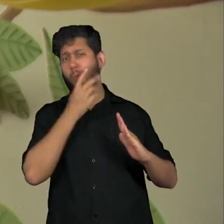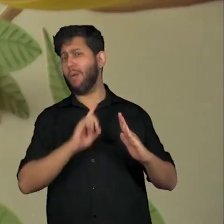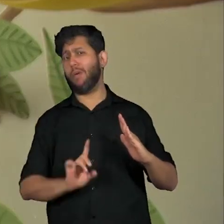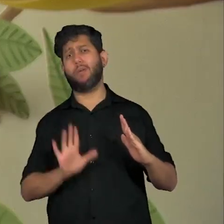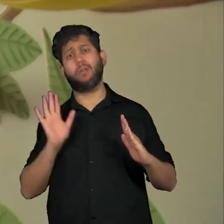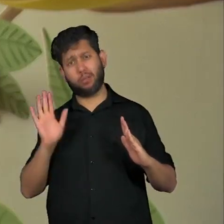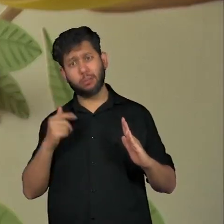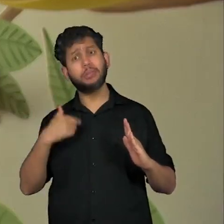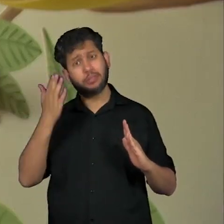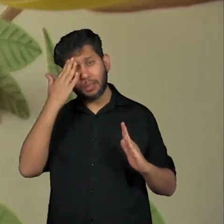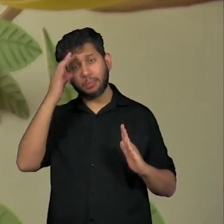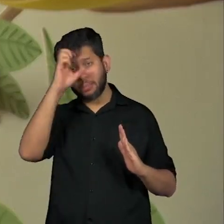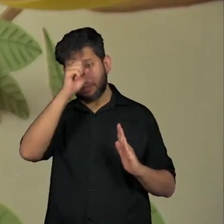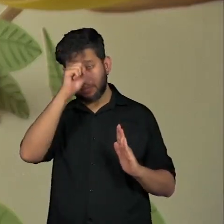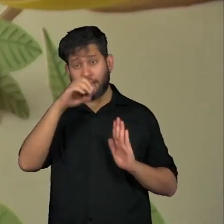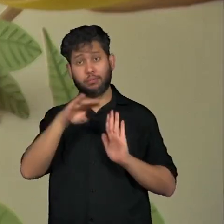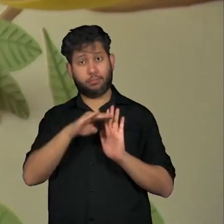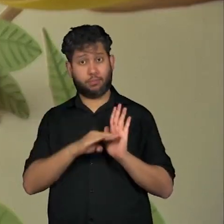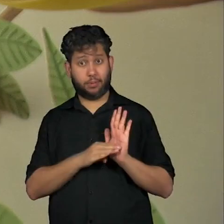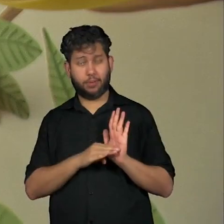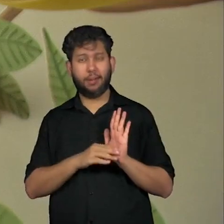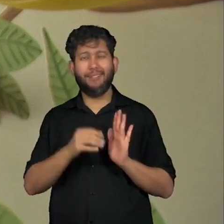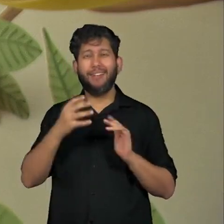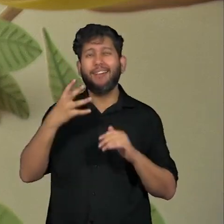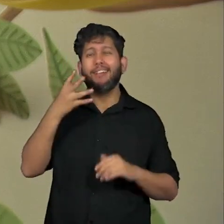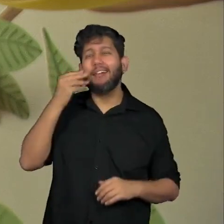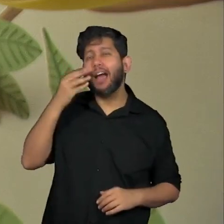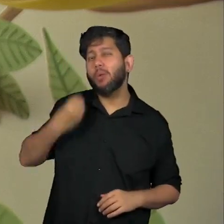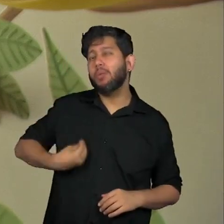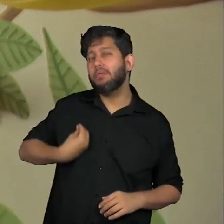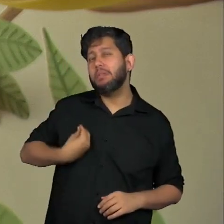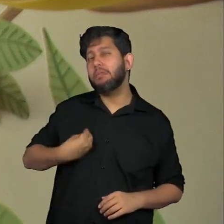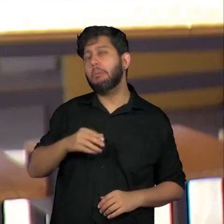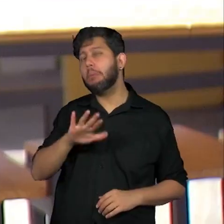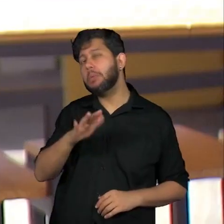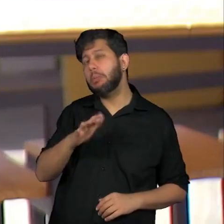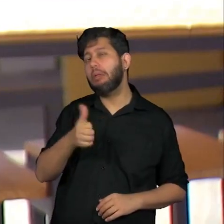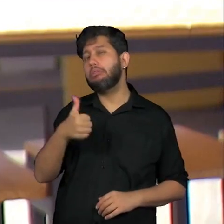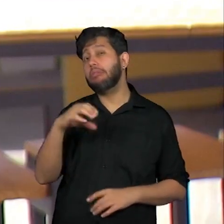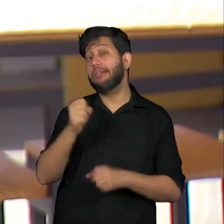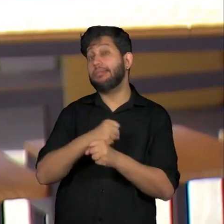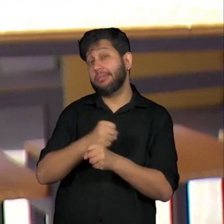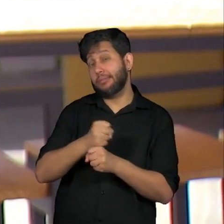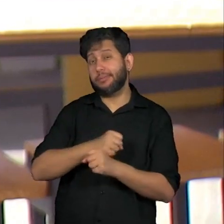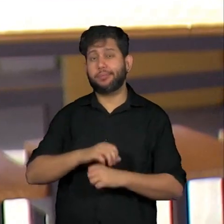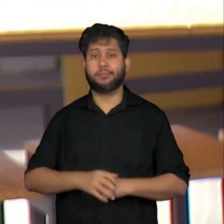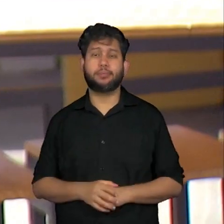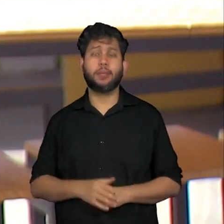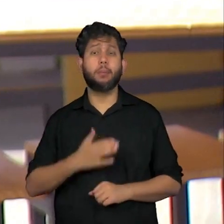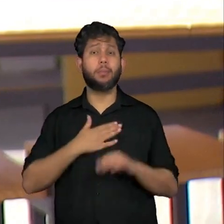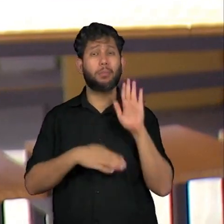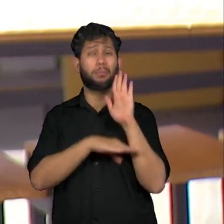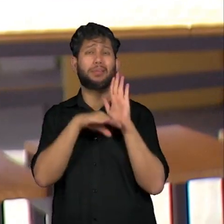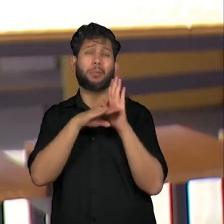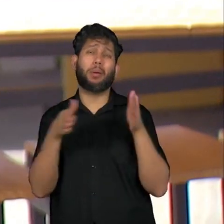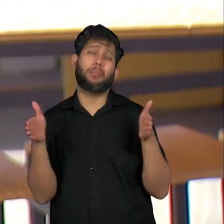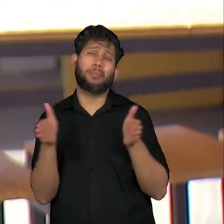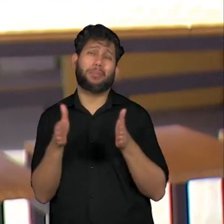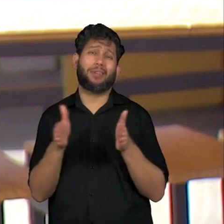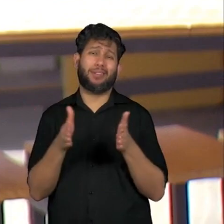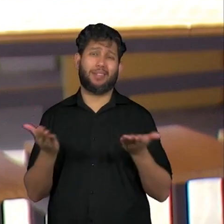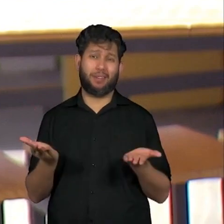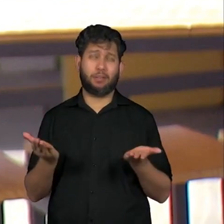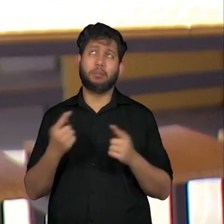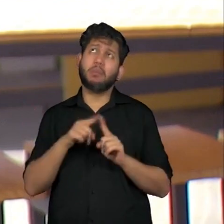vai viver com ele, no mínimo, colocando por baixo aí 10 anos da vida. Eu moro num estúdio, né, um apartamento pequeno, mas